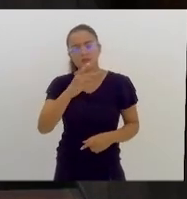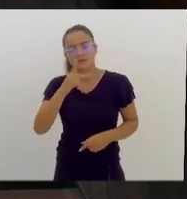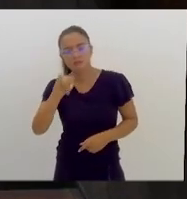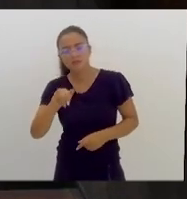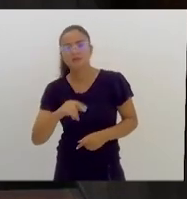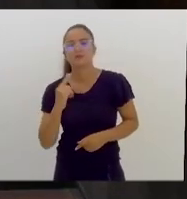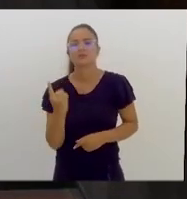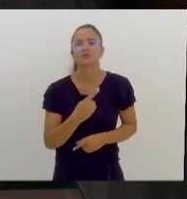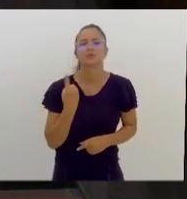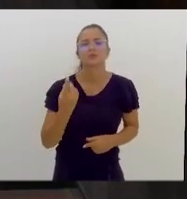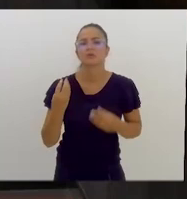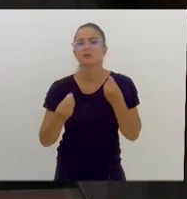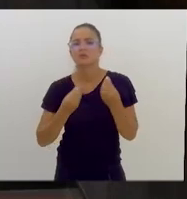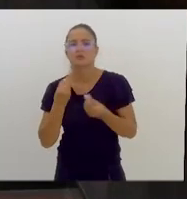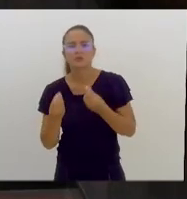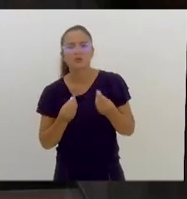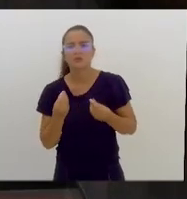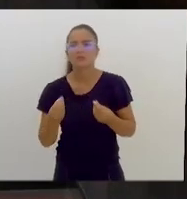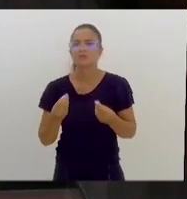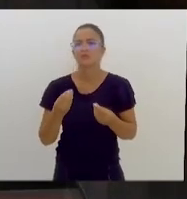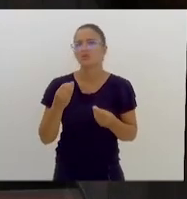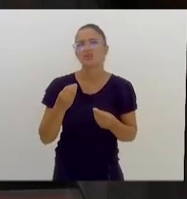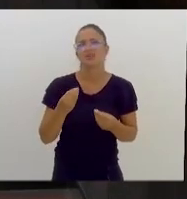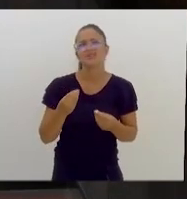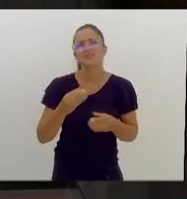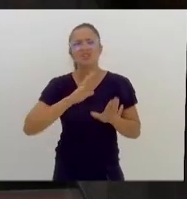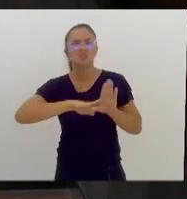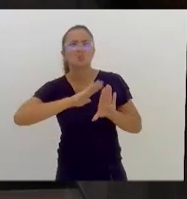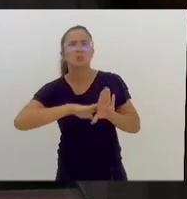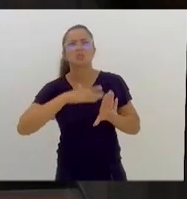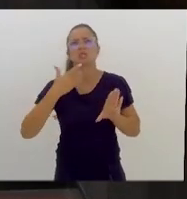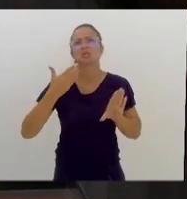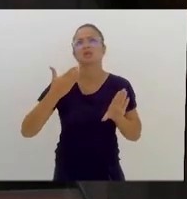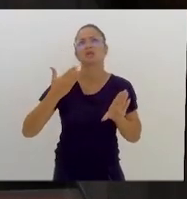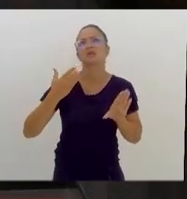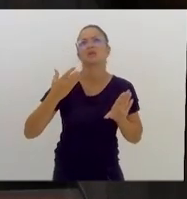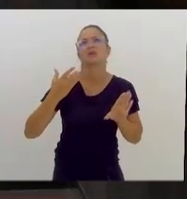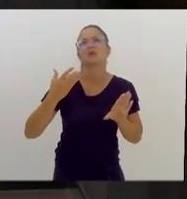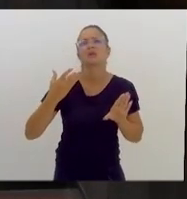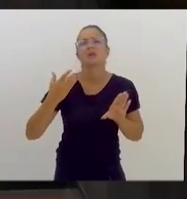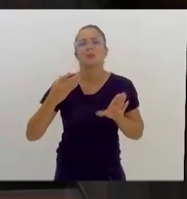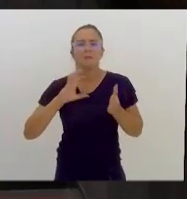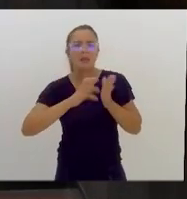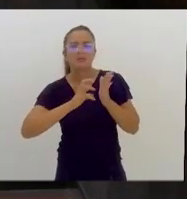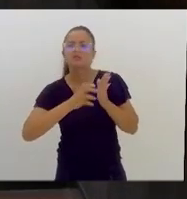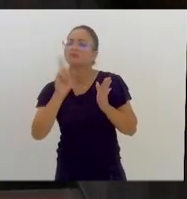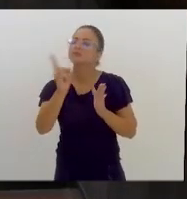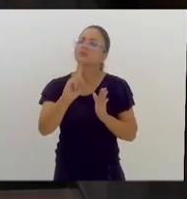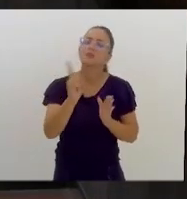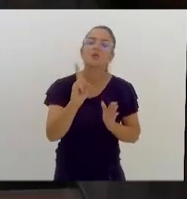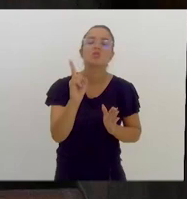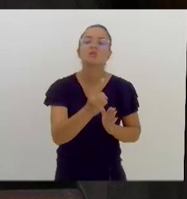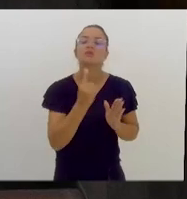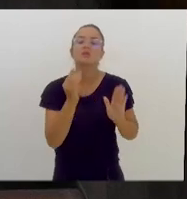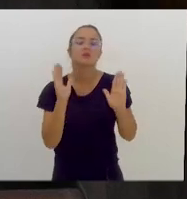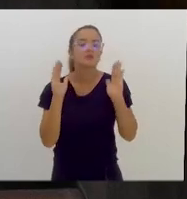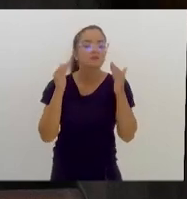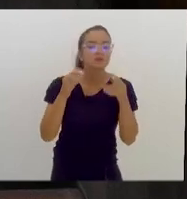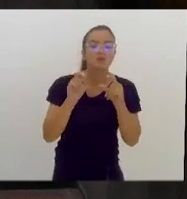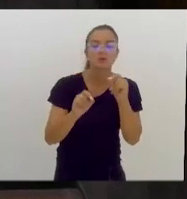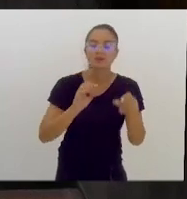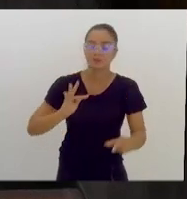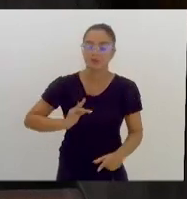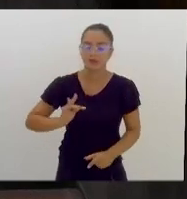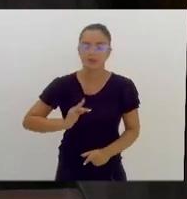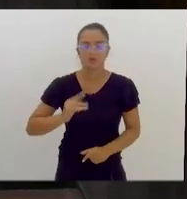nós não levamos qualquer discussão ideológica ou partidária, mas nos ativemos exatamente aos aspectos técnicos